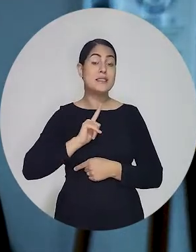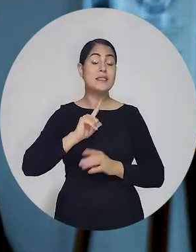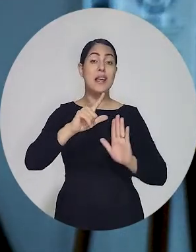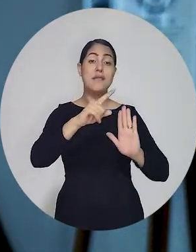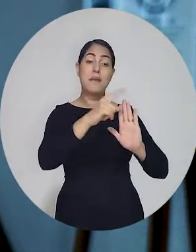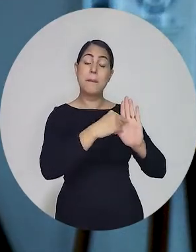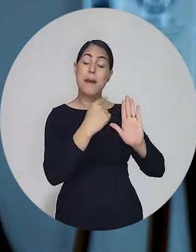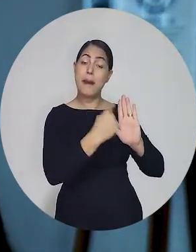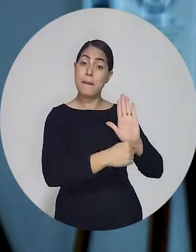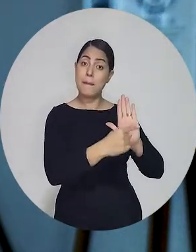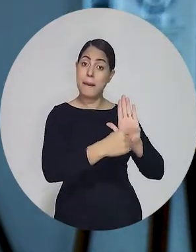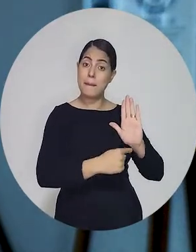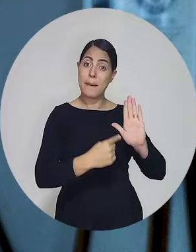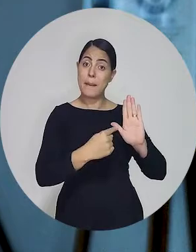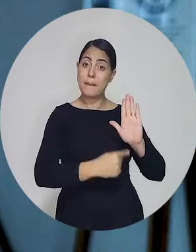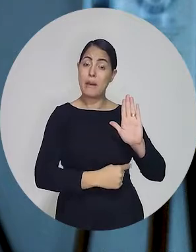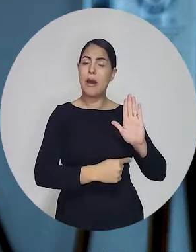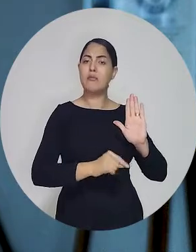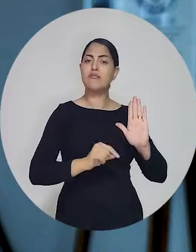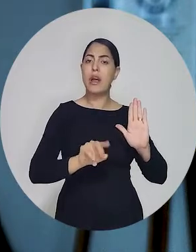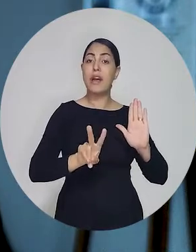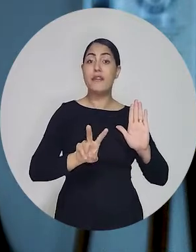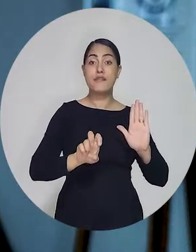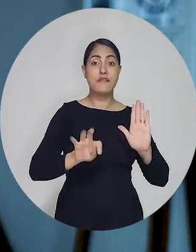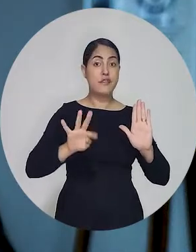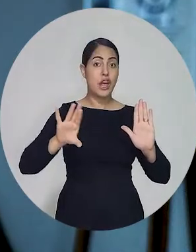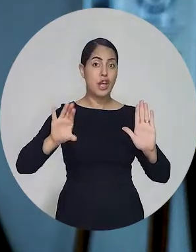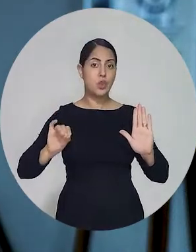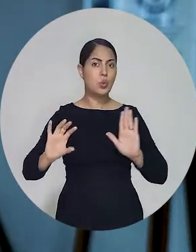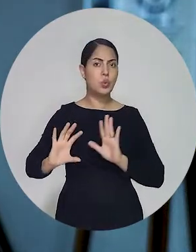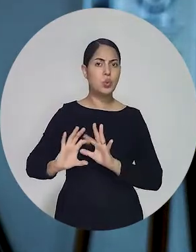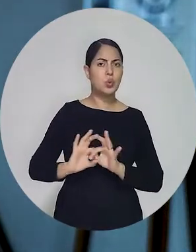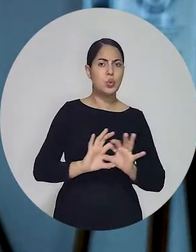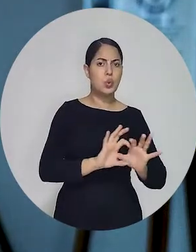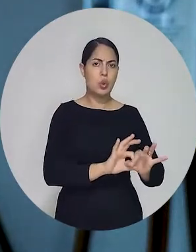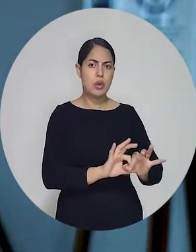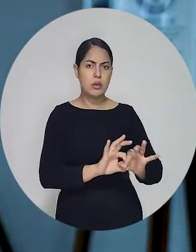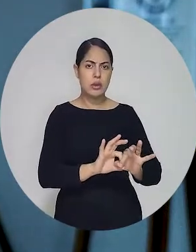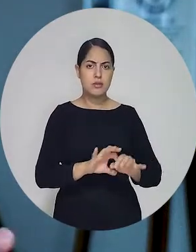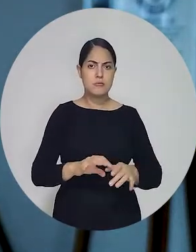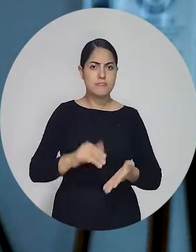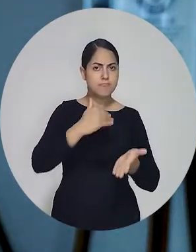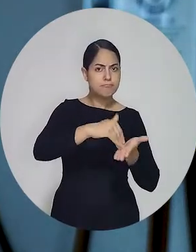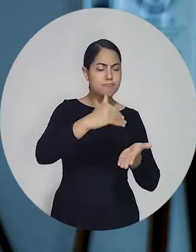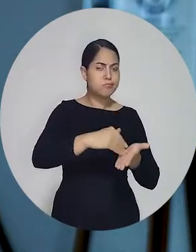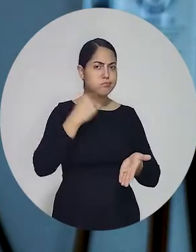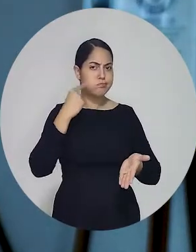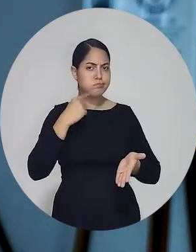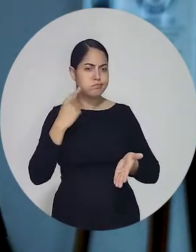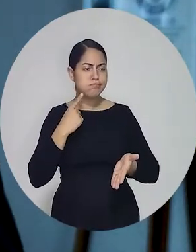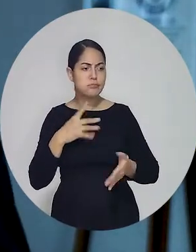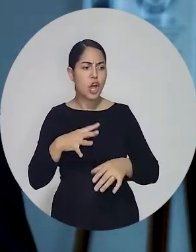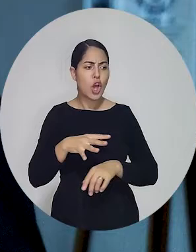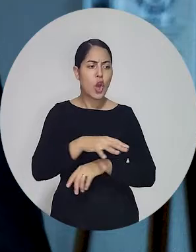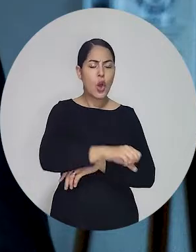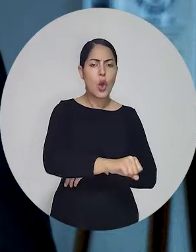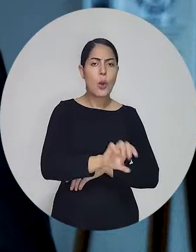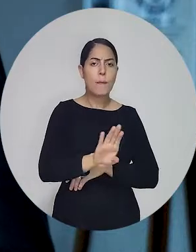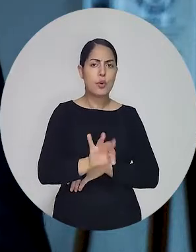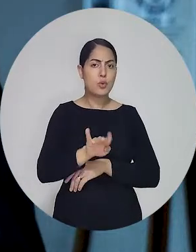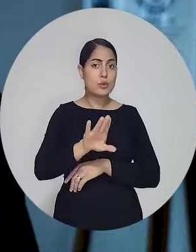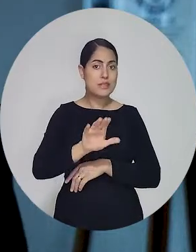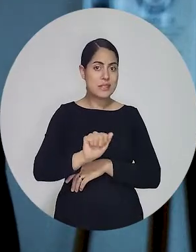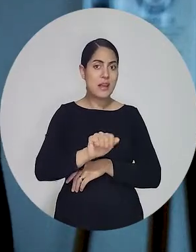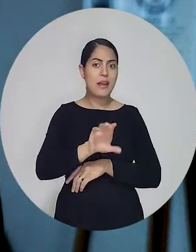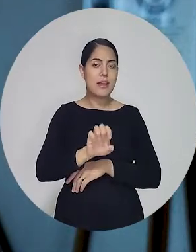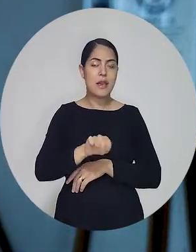exercício profissional. Porém, houve o veto de importantes dispositivos que limitavam a busca e apreensão nos escritórios de